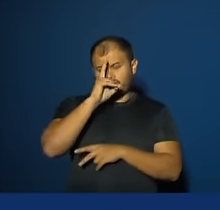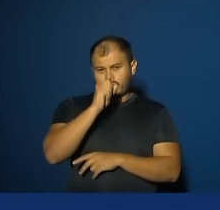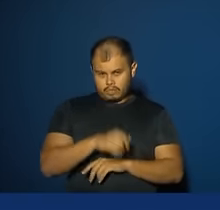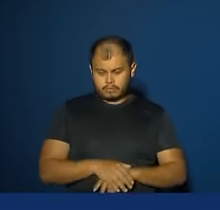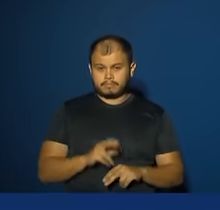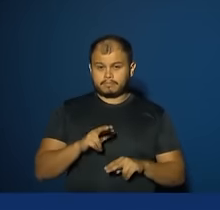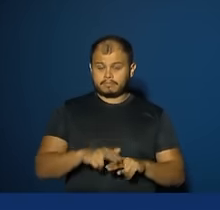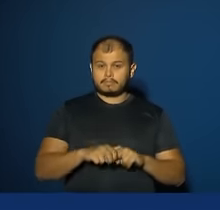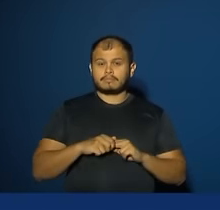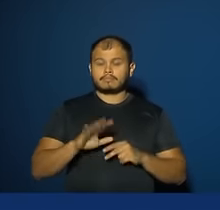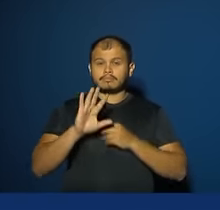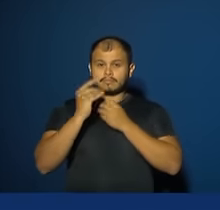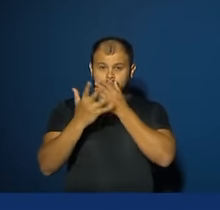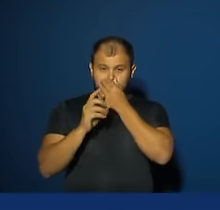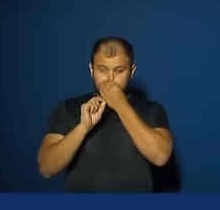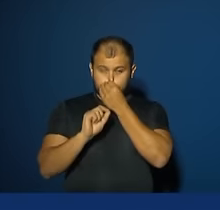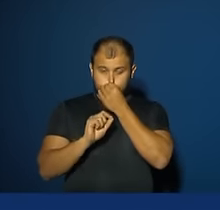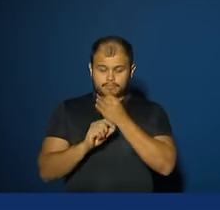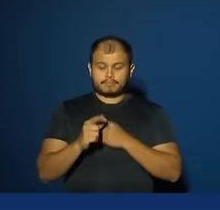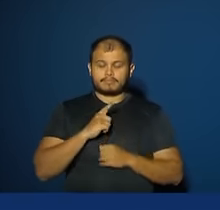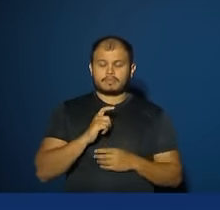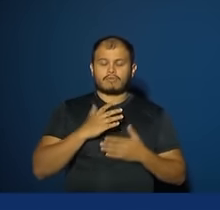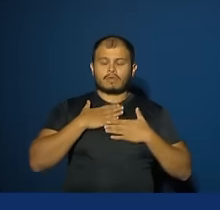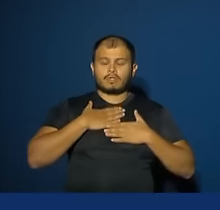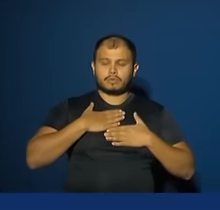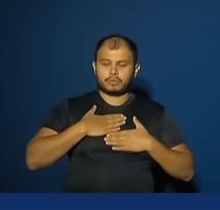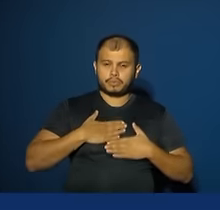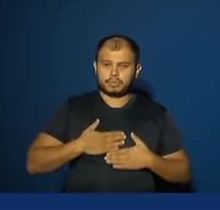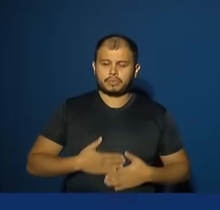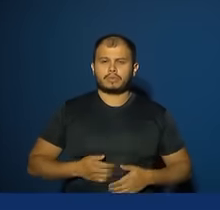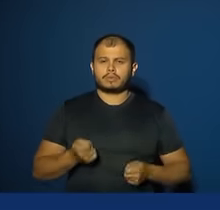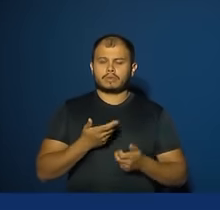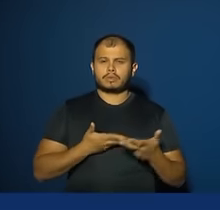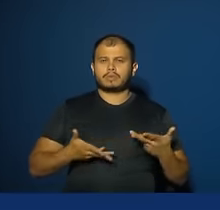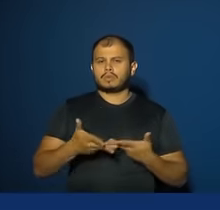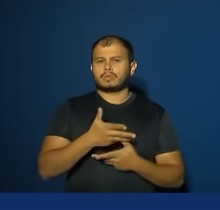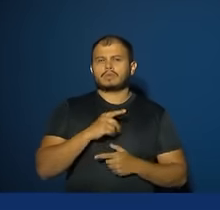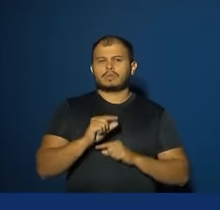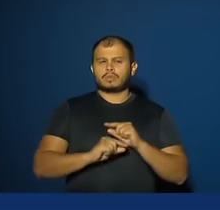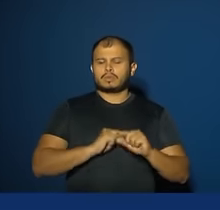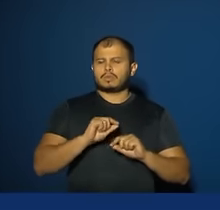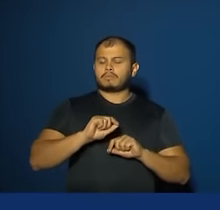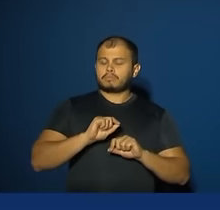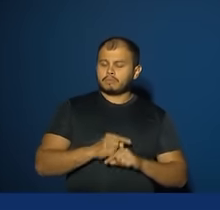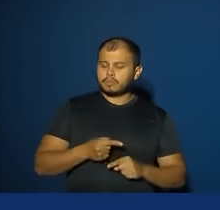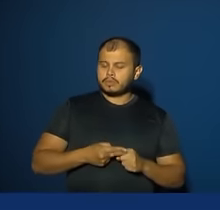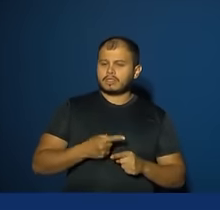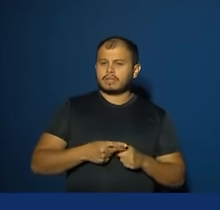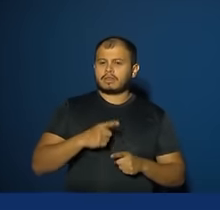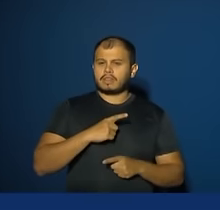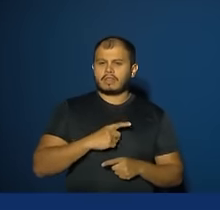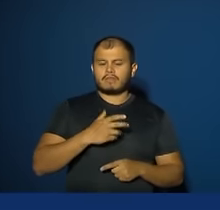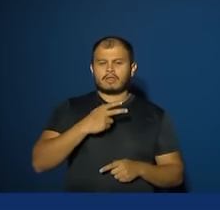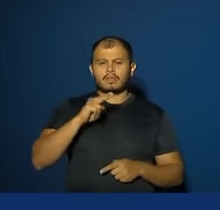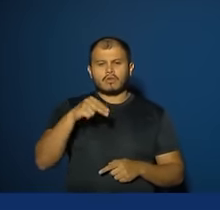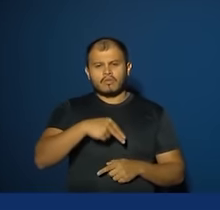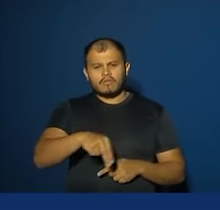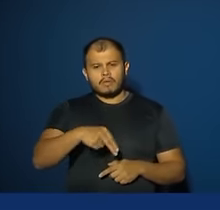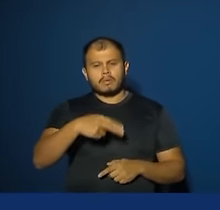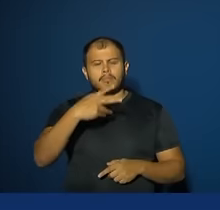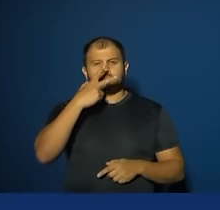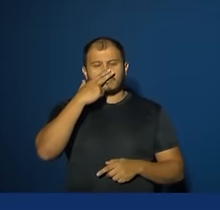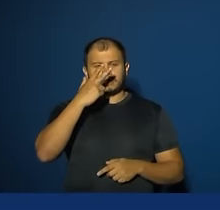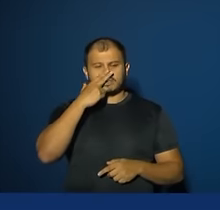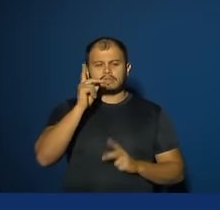acabou acontecendo, que deu um alívio para o mercado, é como se houvesse uma capitulação em novembro do